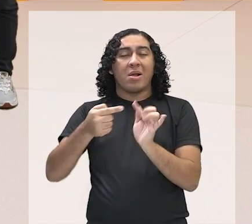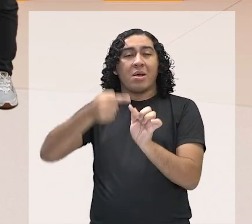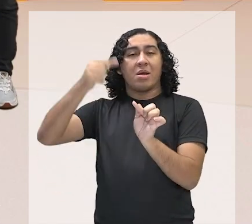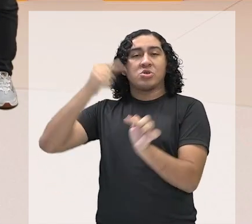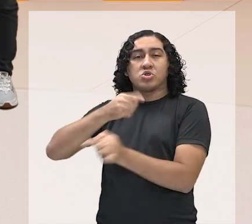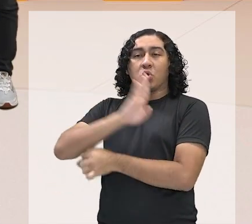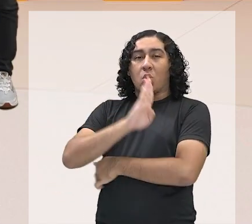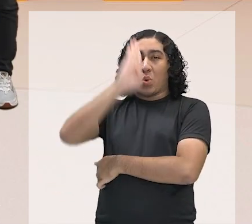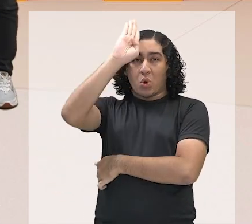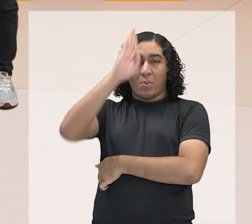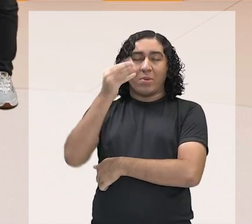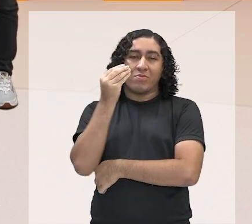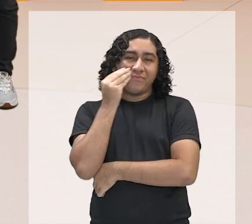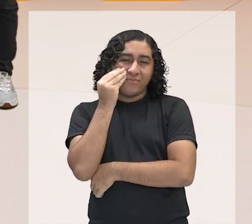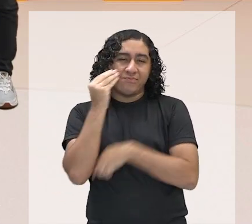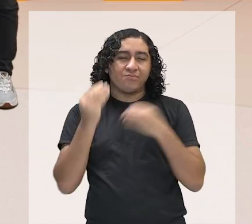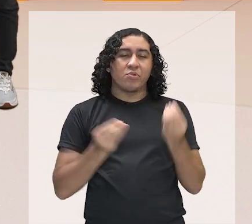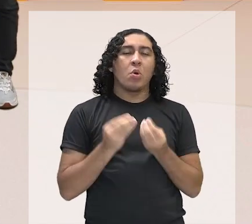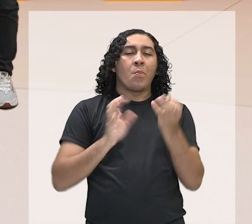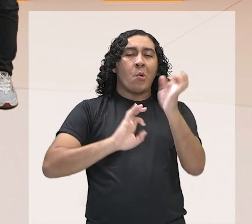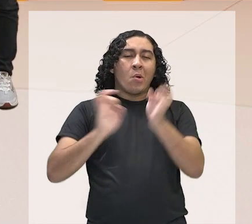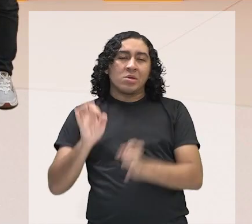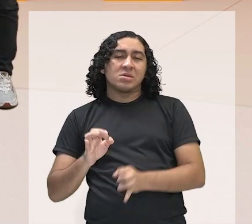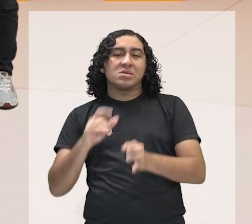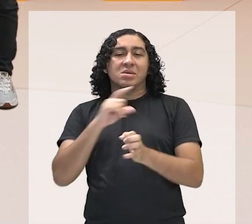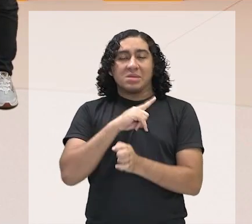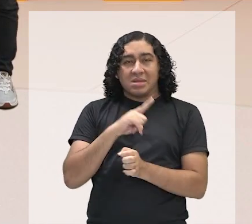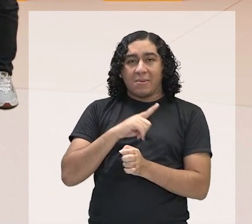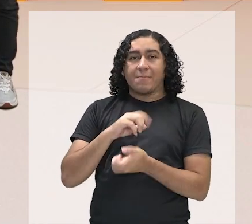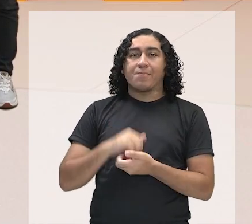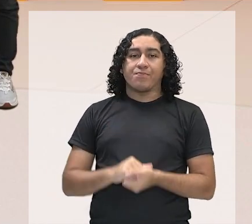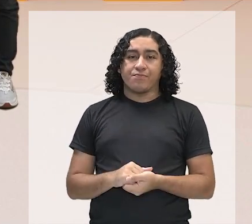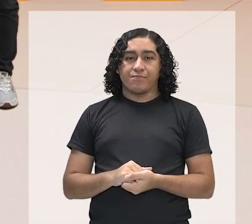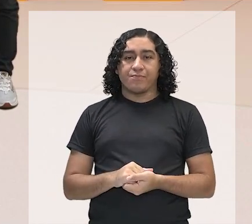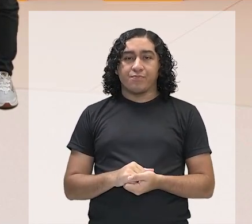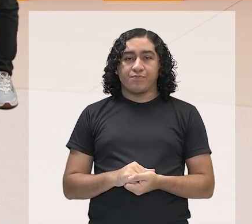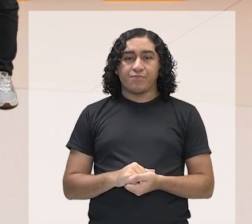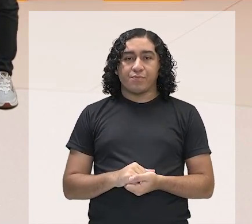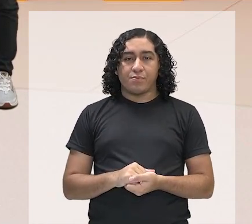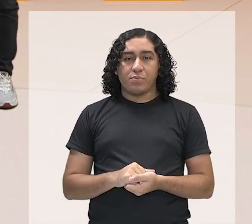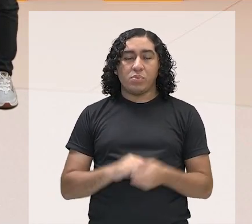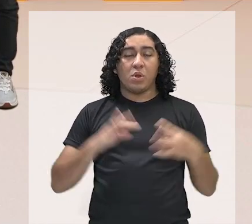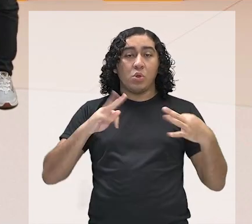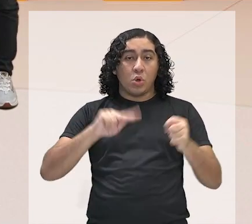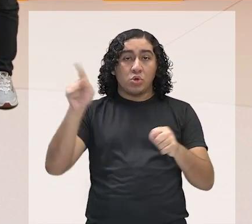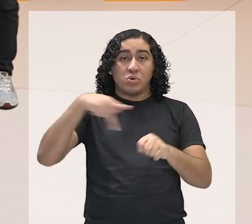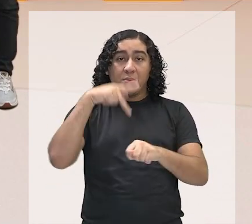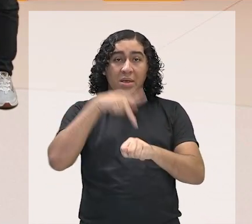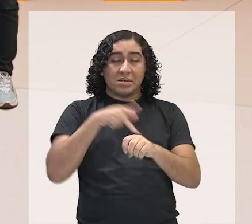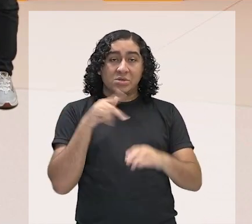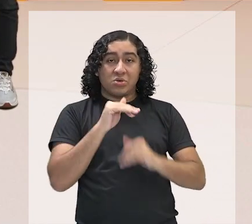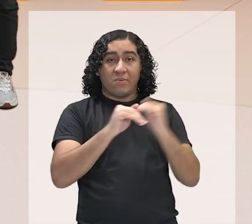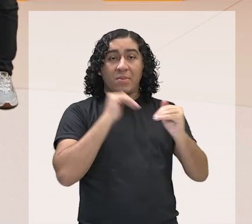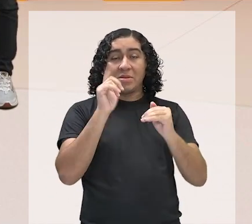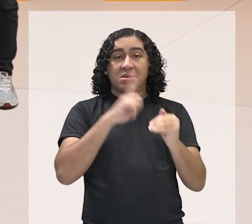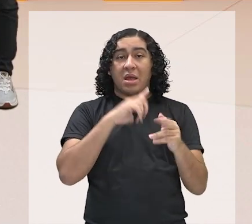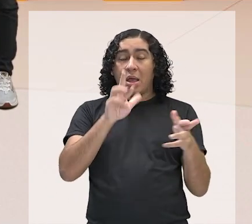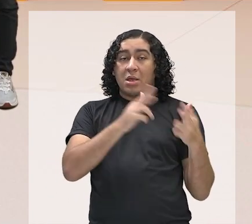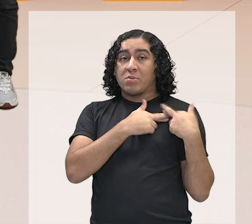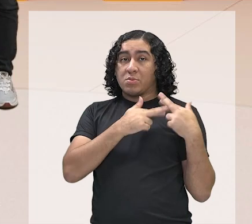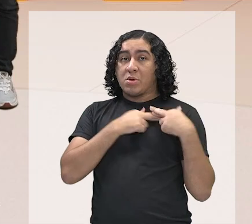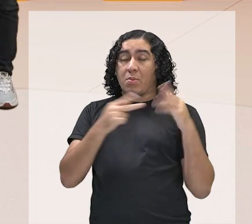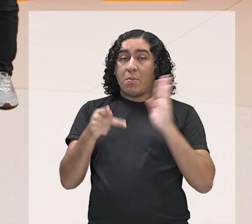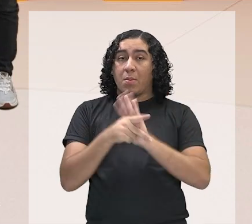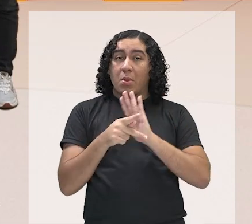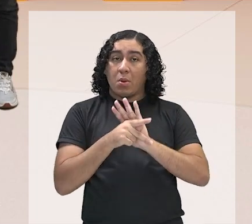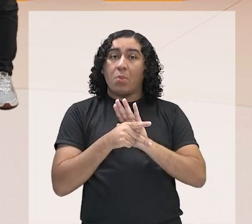Que tentou ali imputar, transferir para os países em desenvolvimento a responsabilidade pelos problemas ambientais